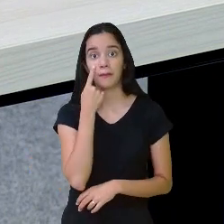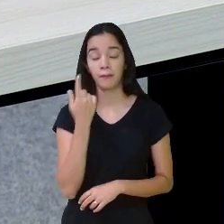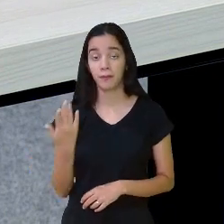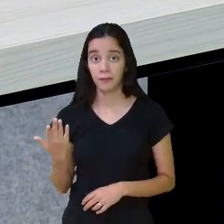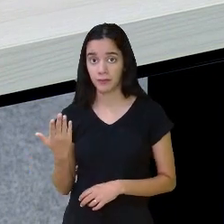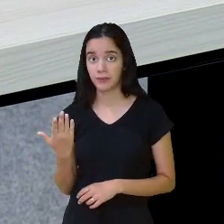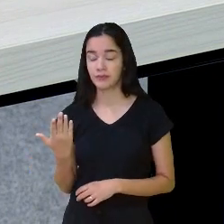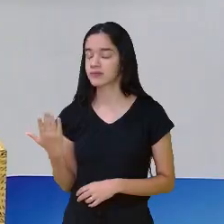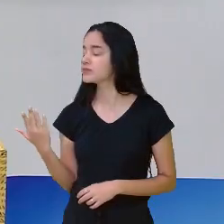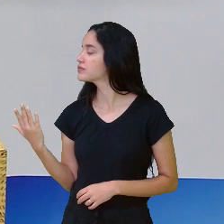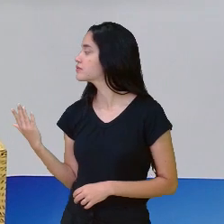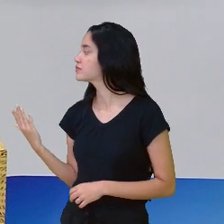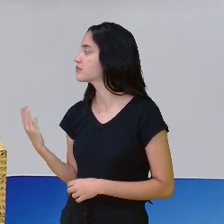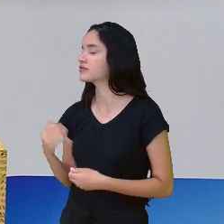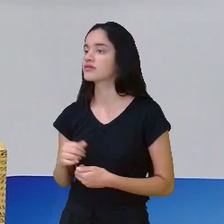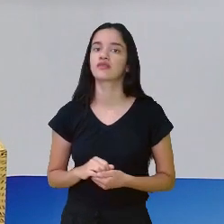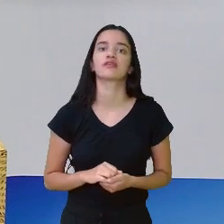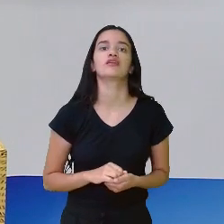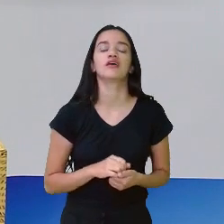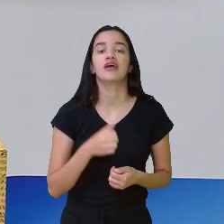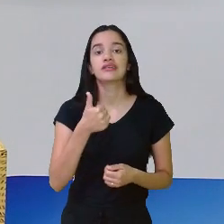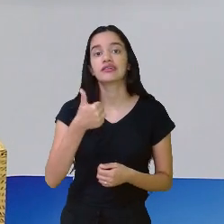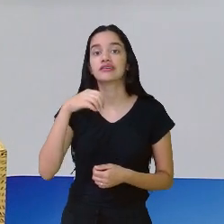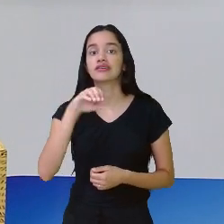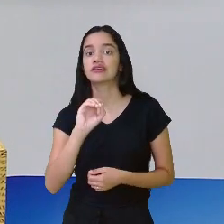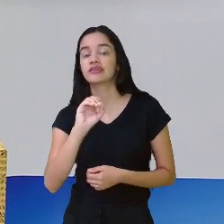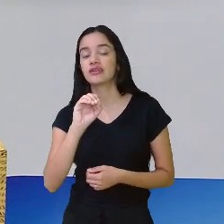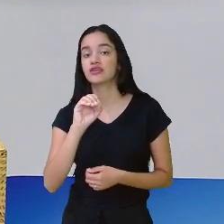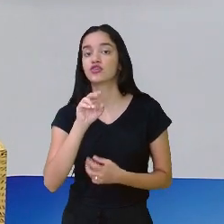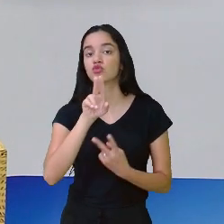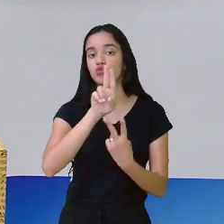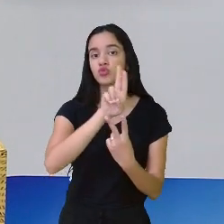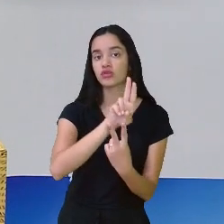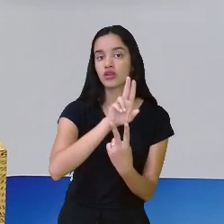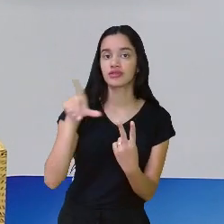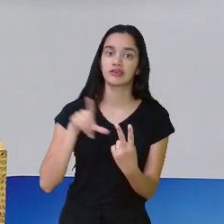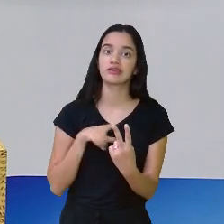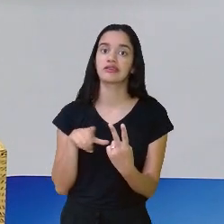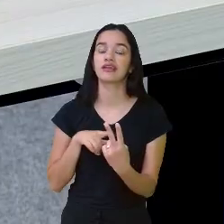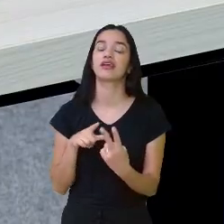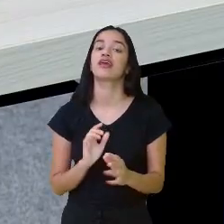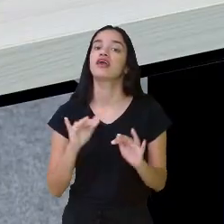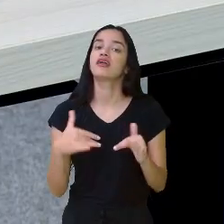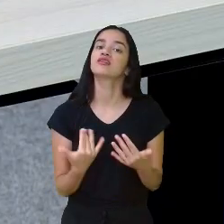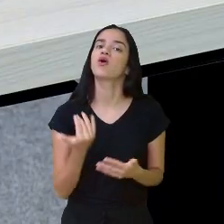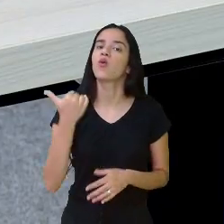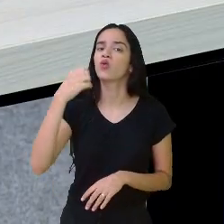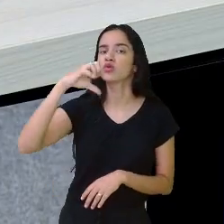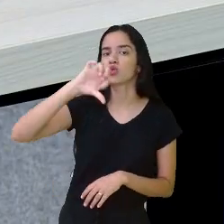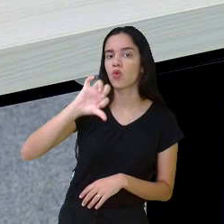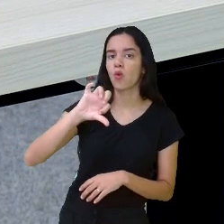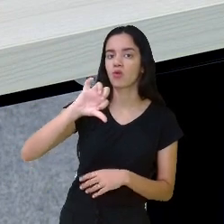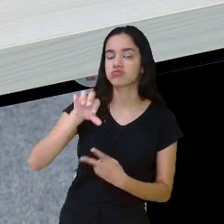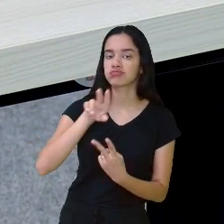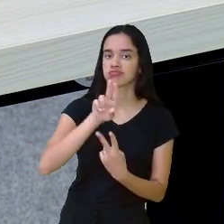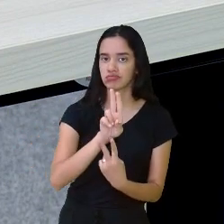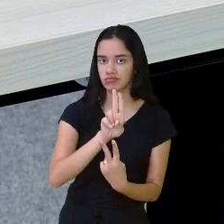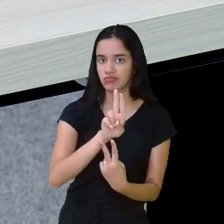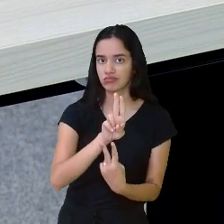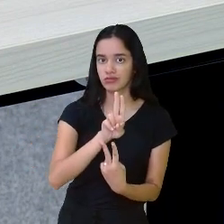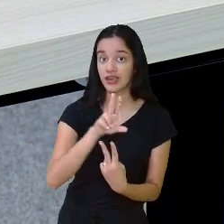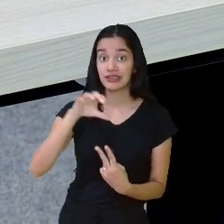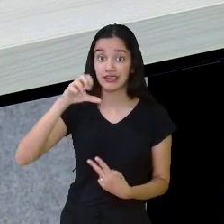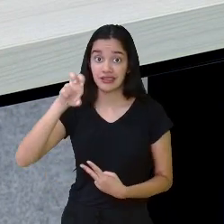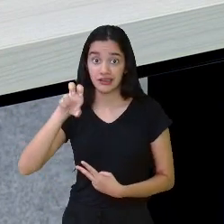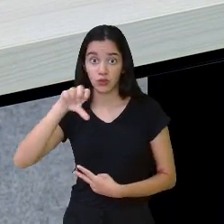né? Das 10 unidades que tínhamos aqui. Então, 9 unidades,